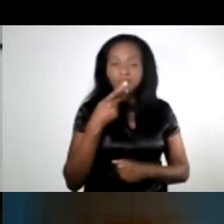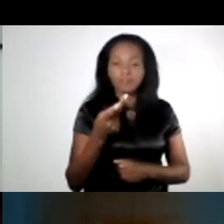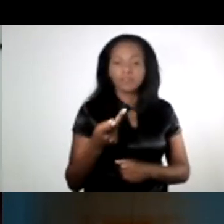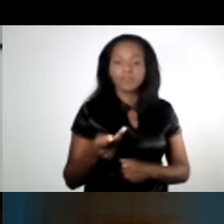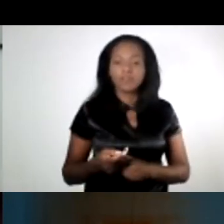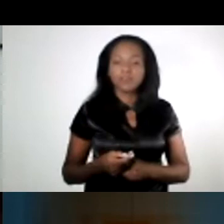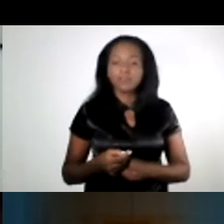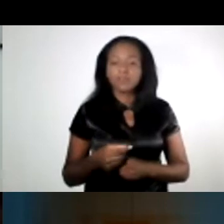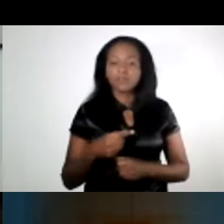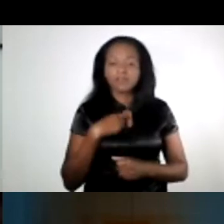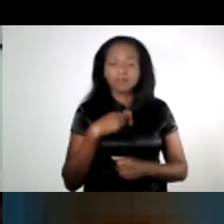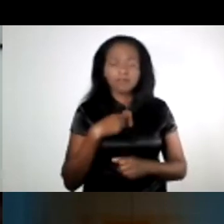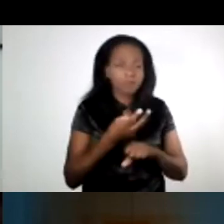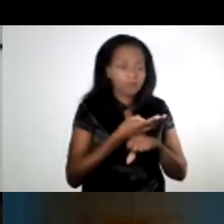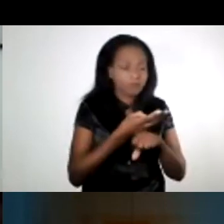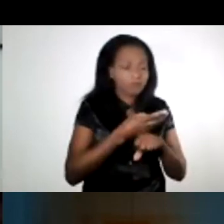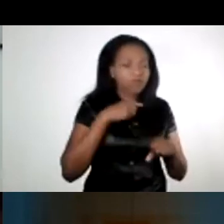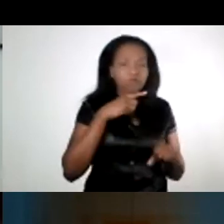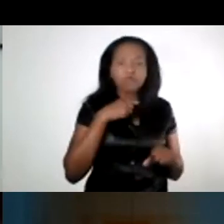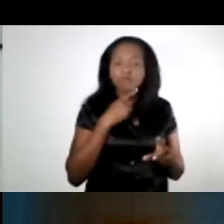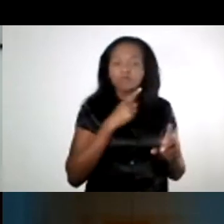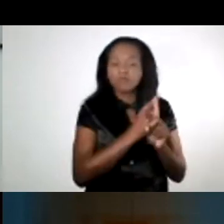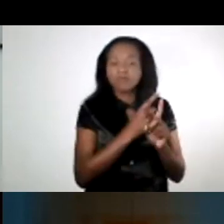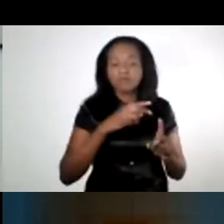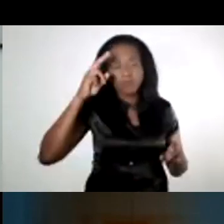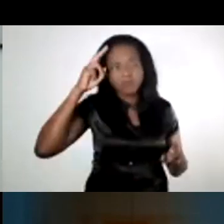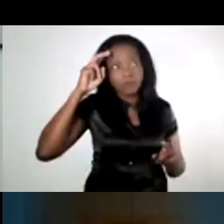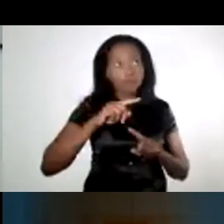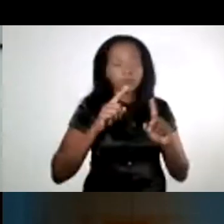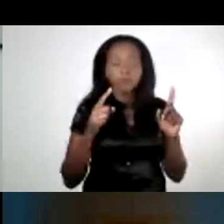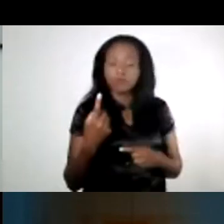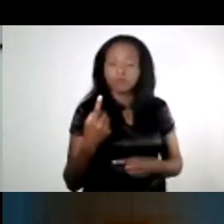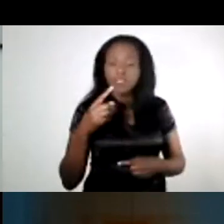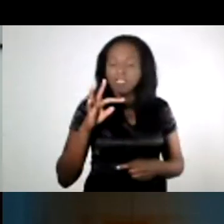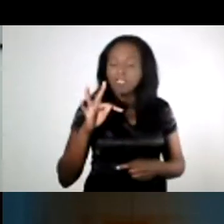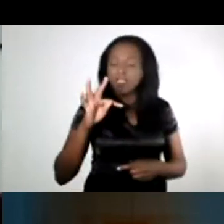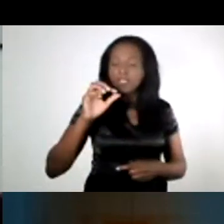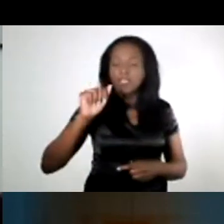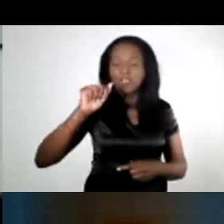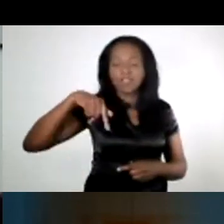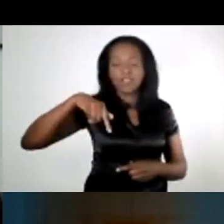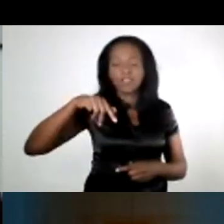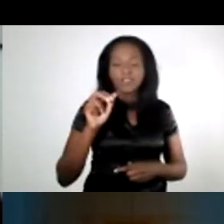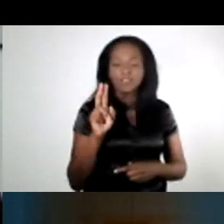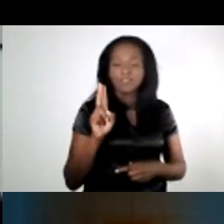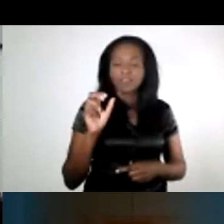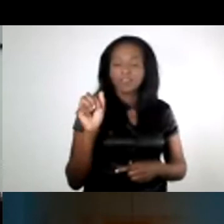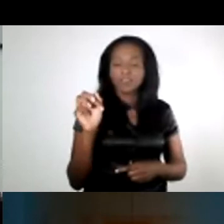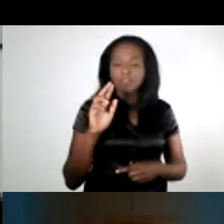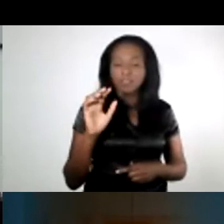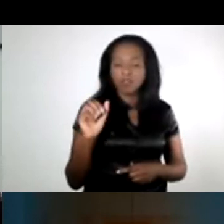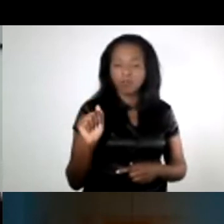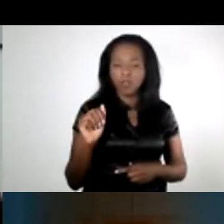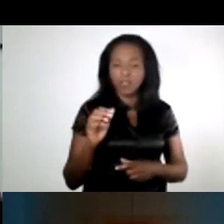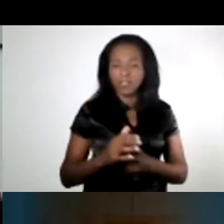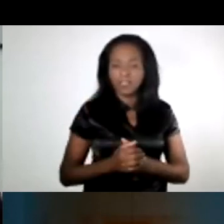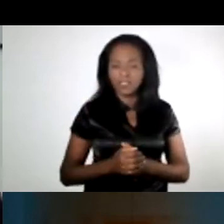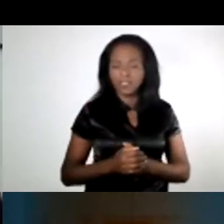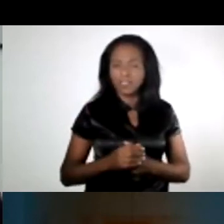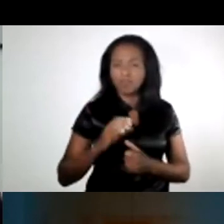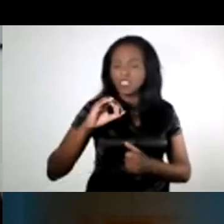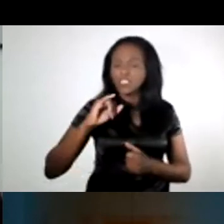atrás, mas eu não consegui achar e nem lembrar. Mas eu lembrei de uma que é taquara. Você falou de cestos feito de cipó e